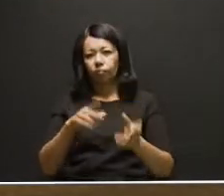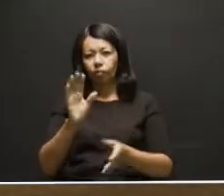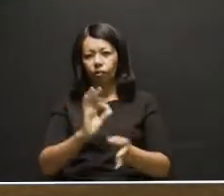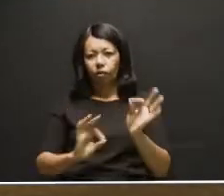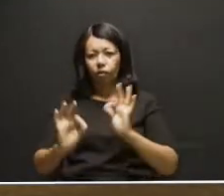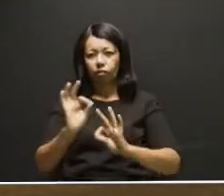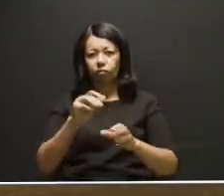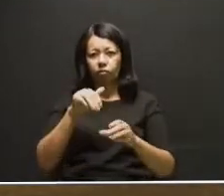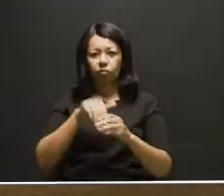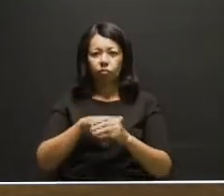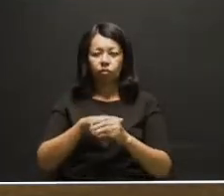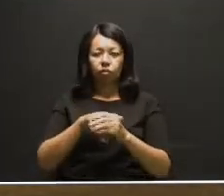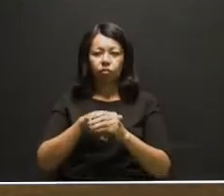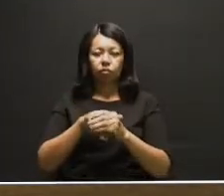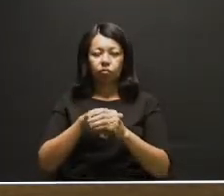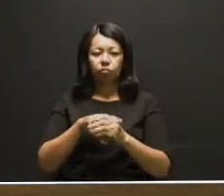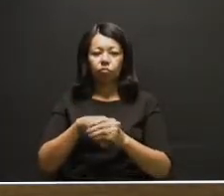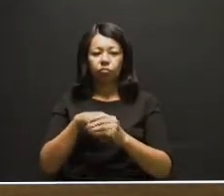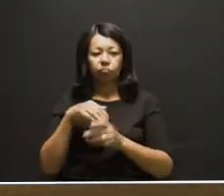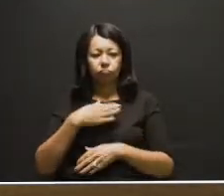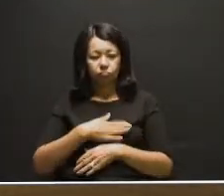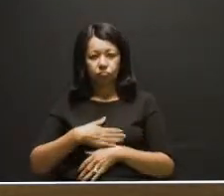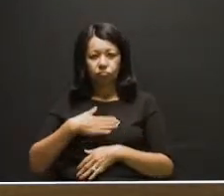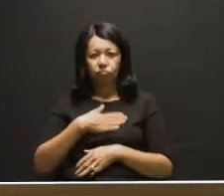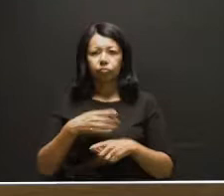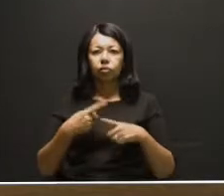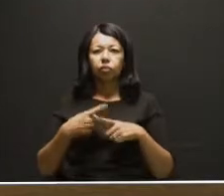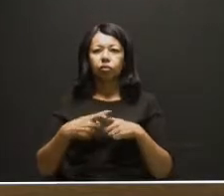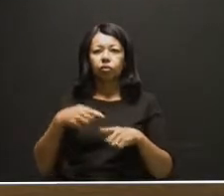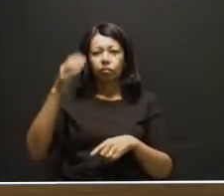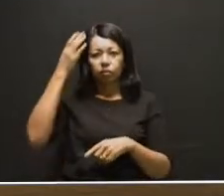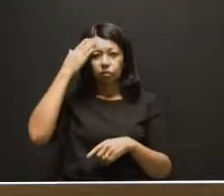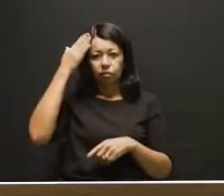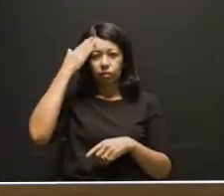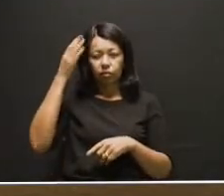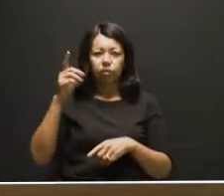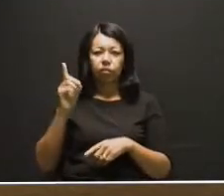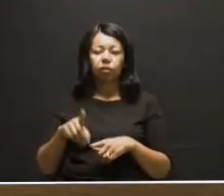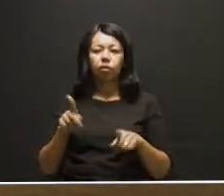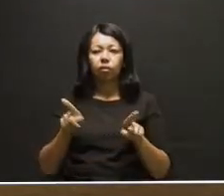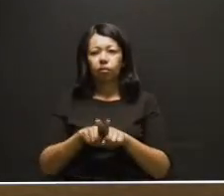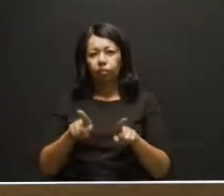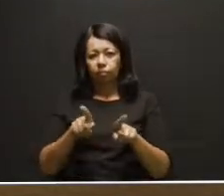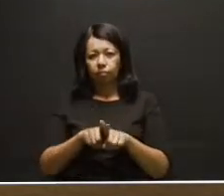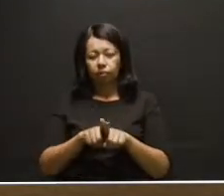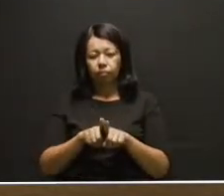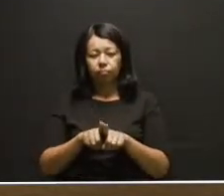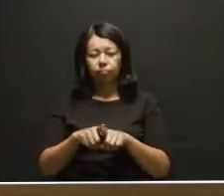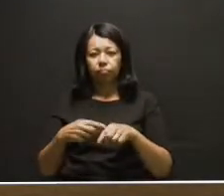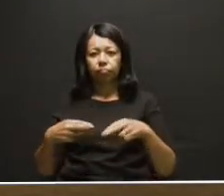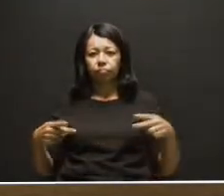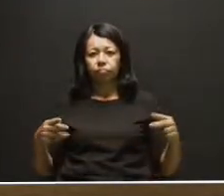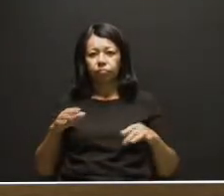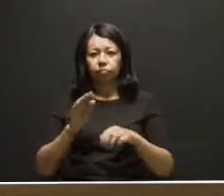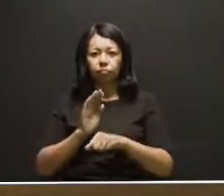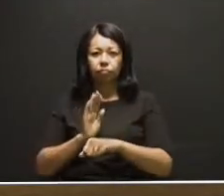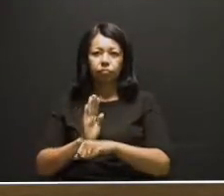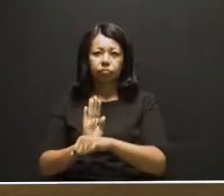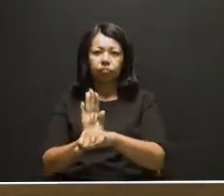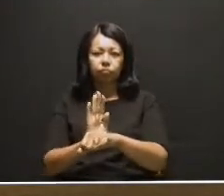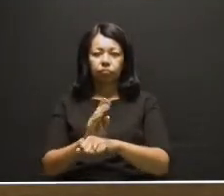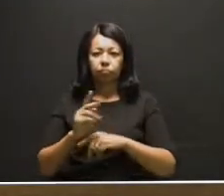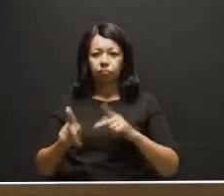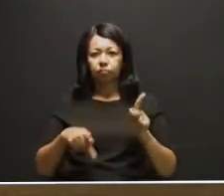voto voto com gosto com louvor porque sei que isso será também uma ferramenta que ajudará muito a nossa